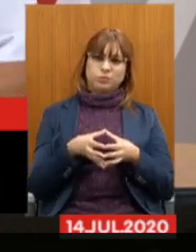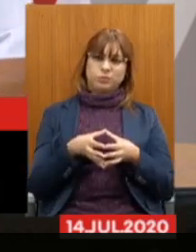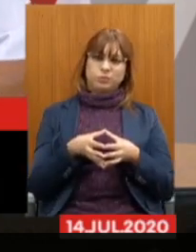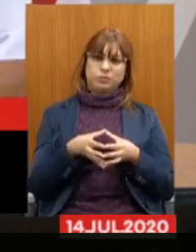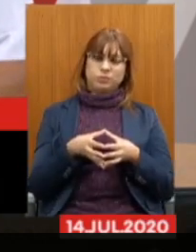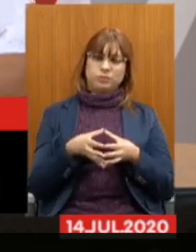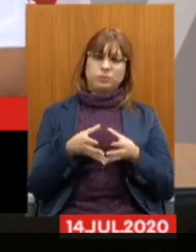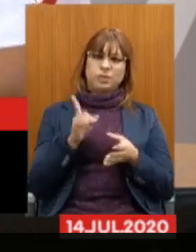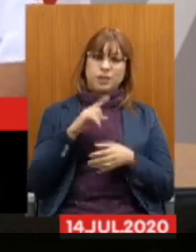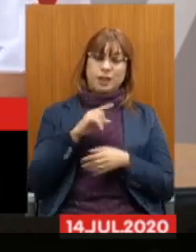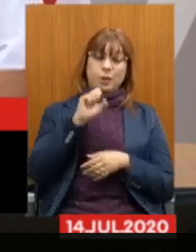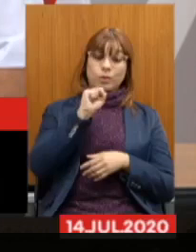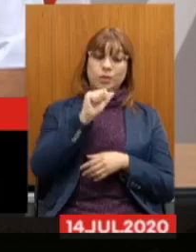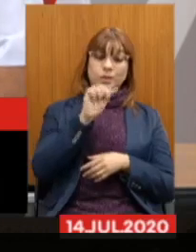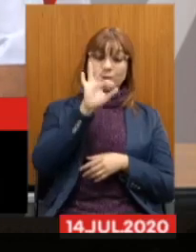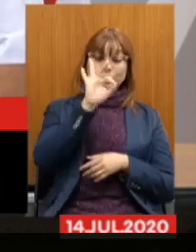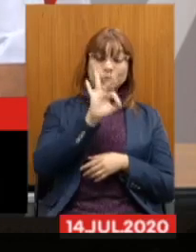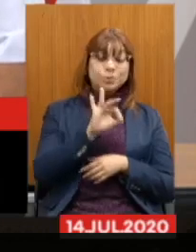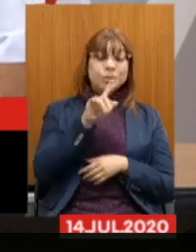87% mulheres.